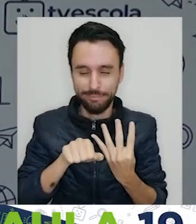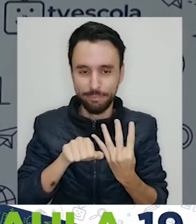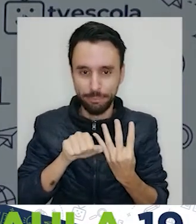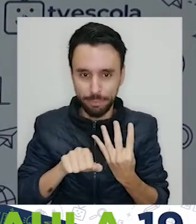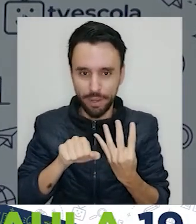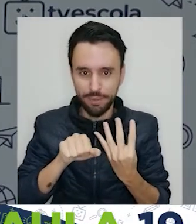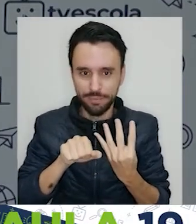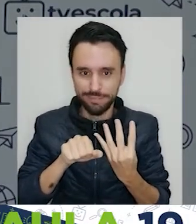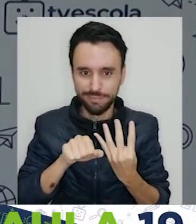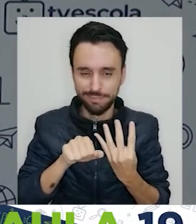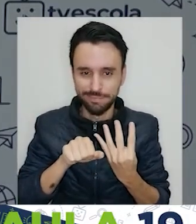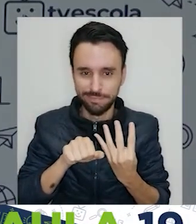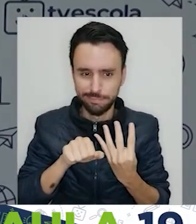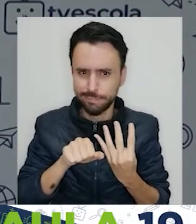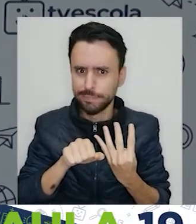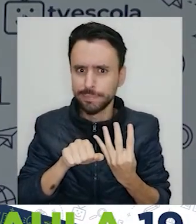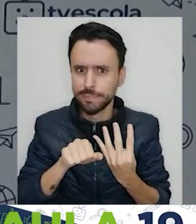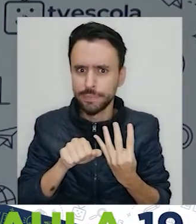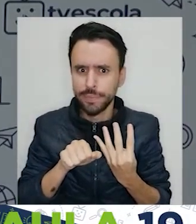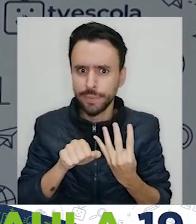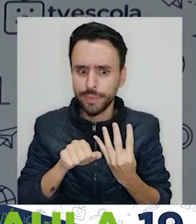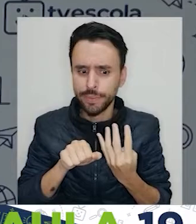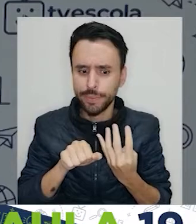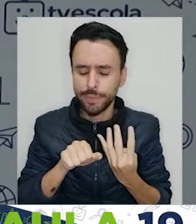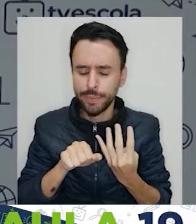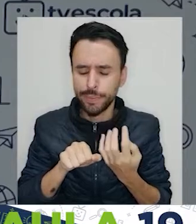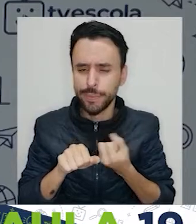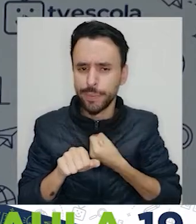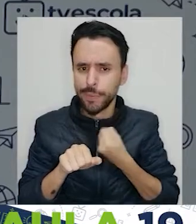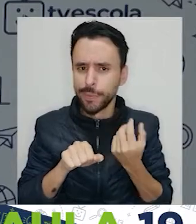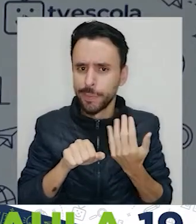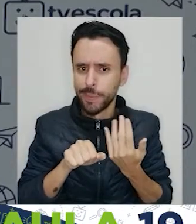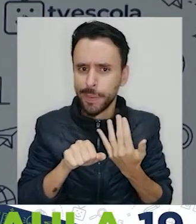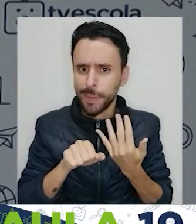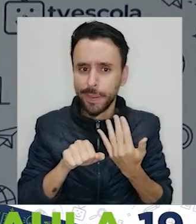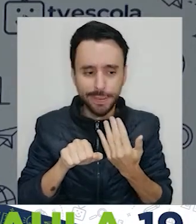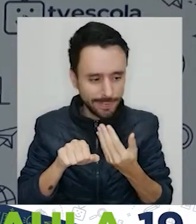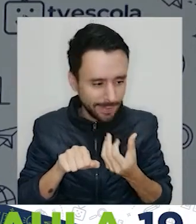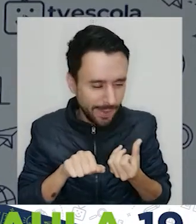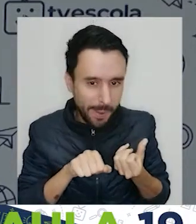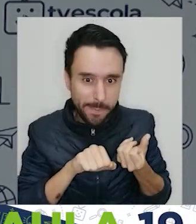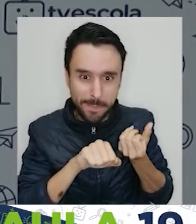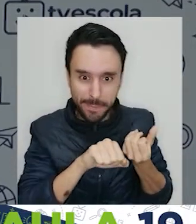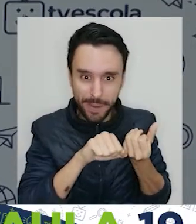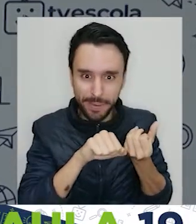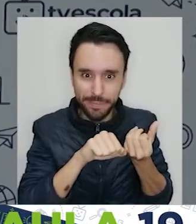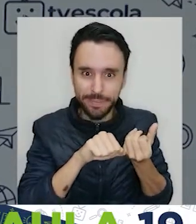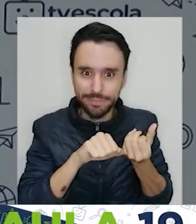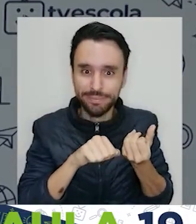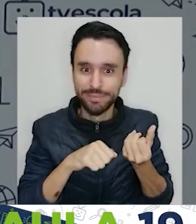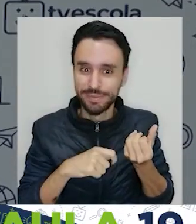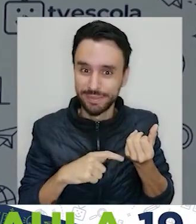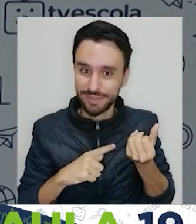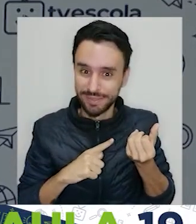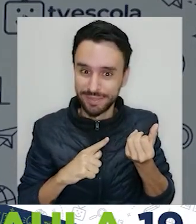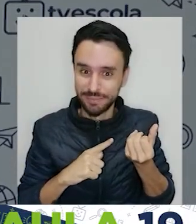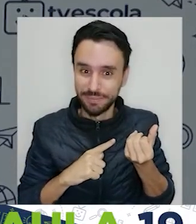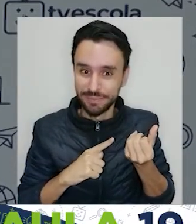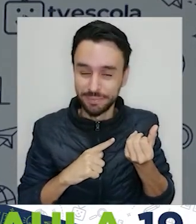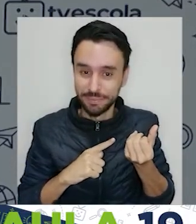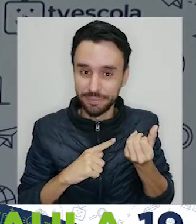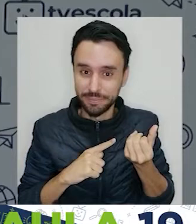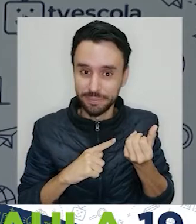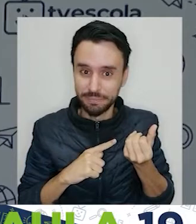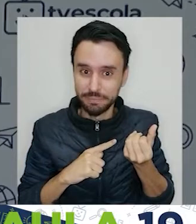4. Qual é o próximo número? Número 6. E a última